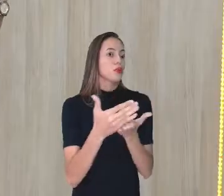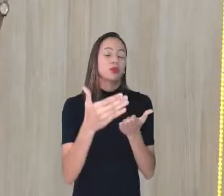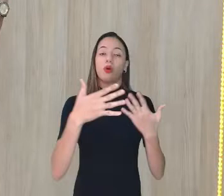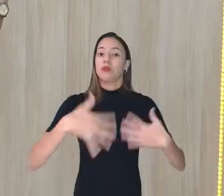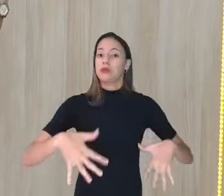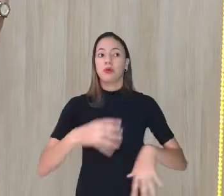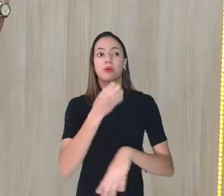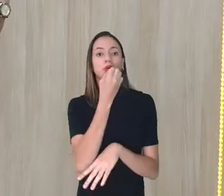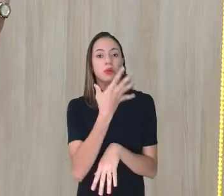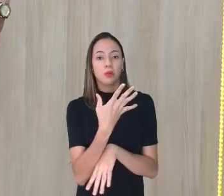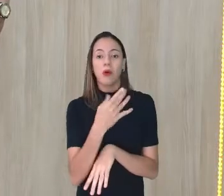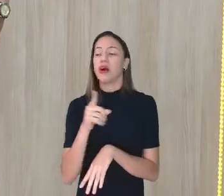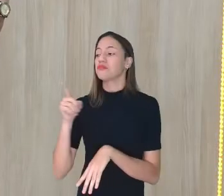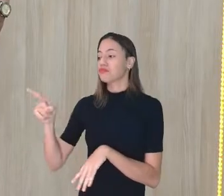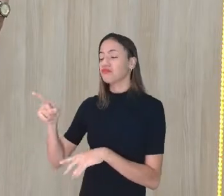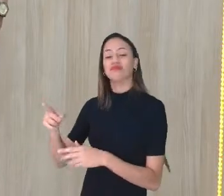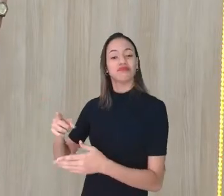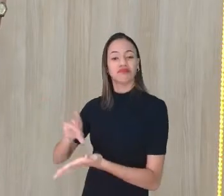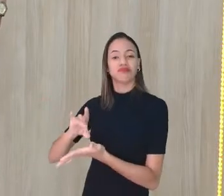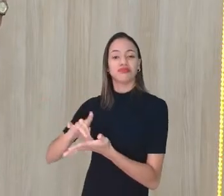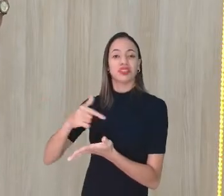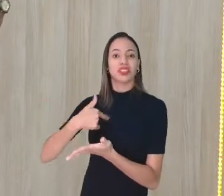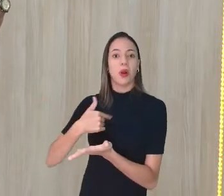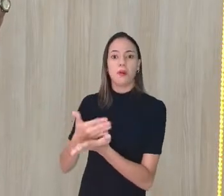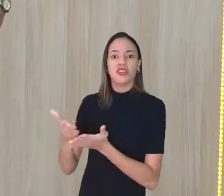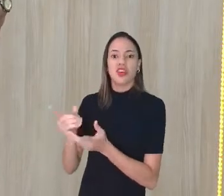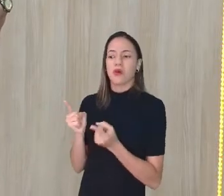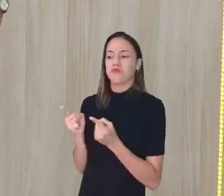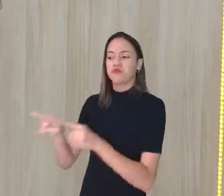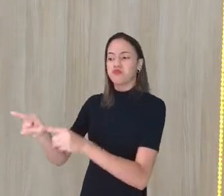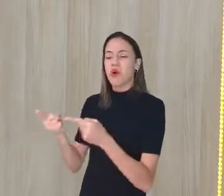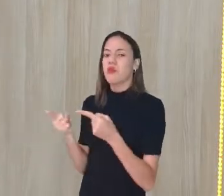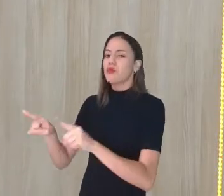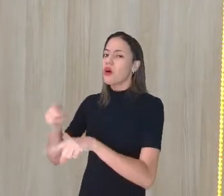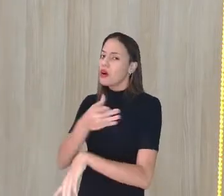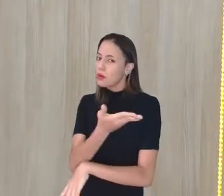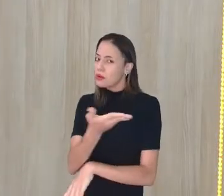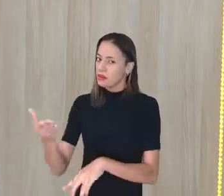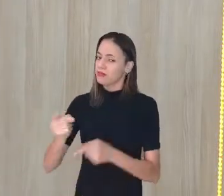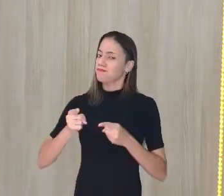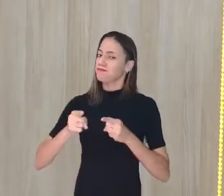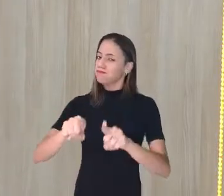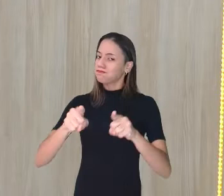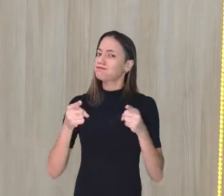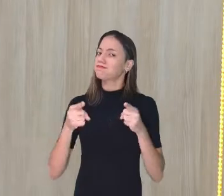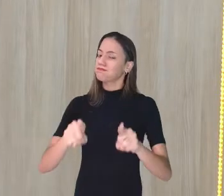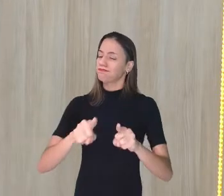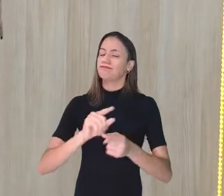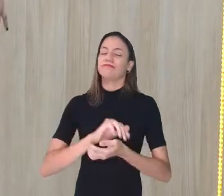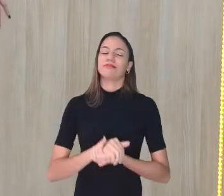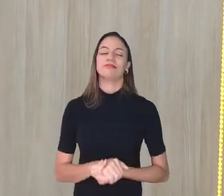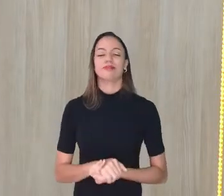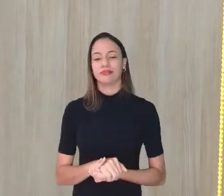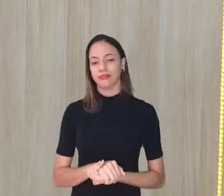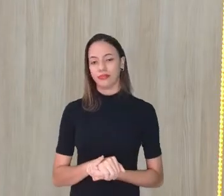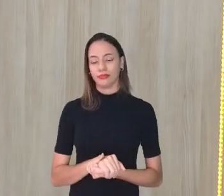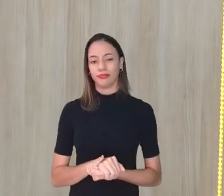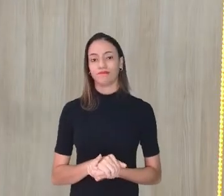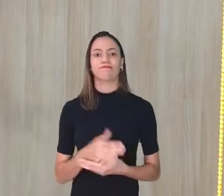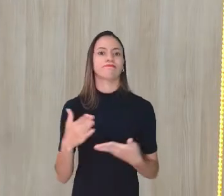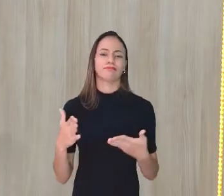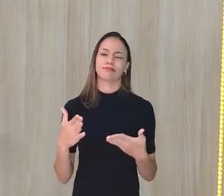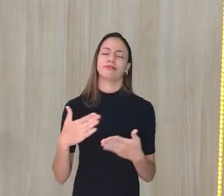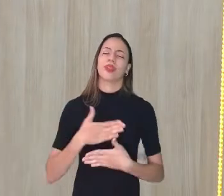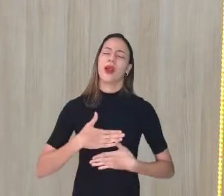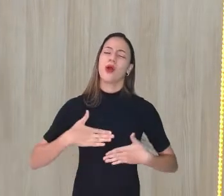começamos reflexão. cutucando aí É uma a cabeça de provocação. vocês. É uma provocação, exatamente. Exatamente. Pois é. Então, amei